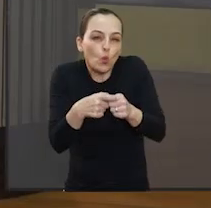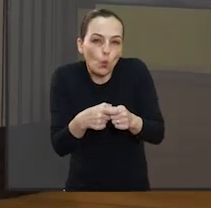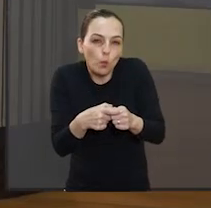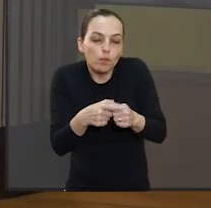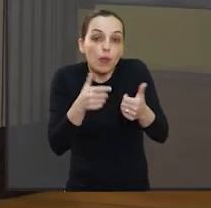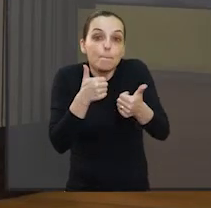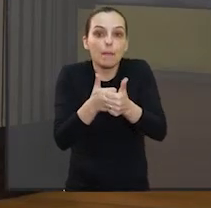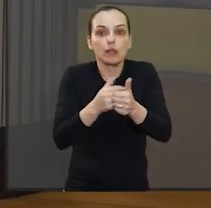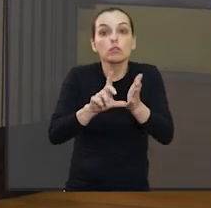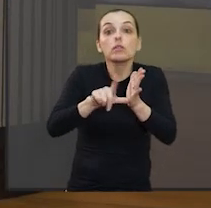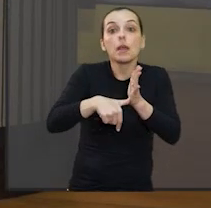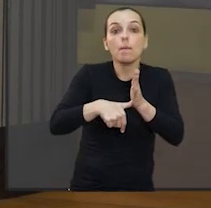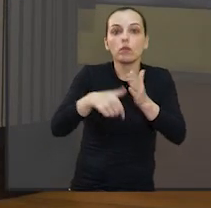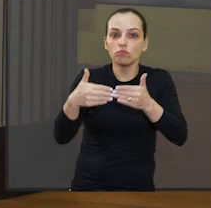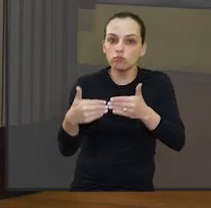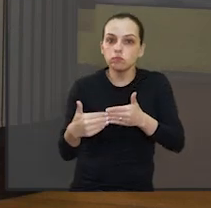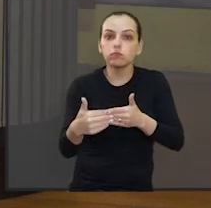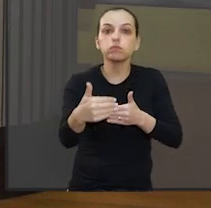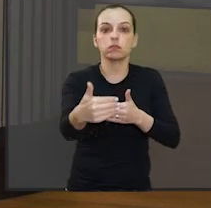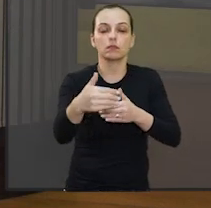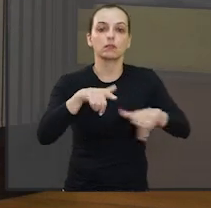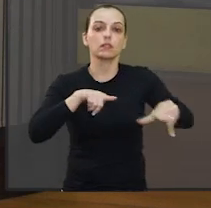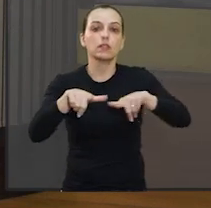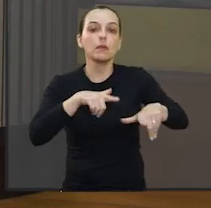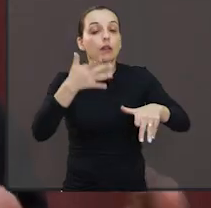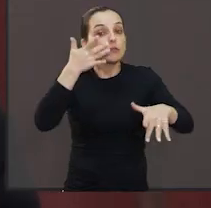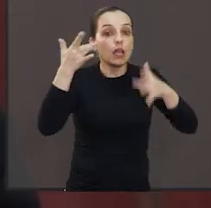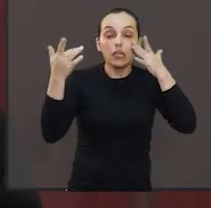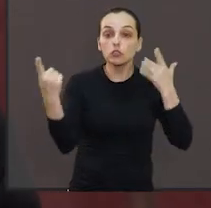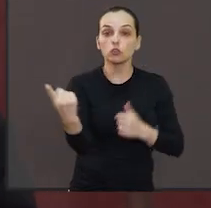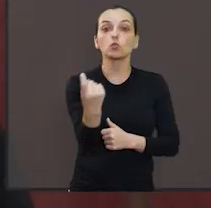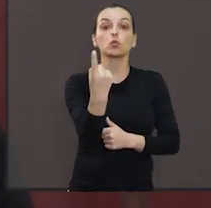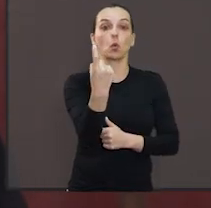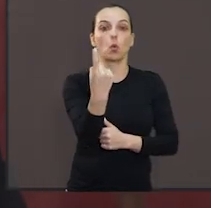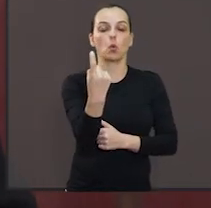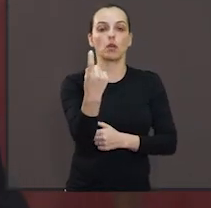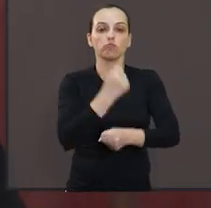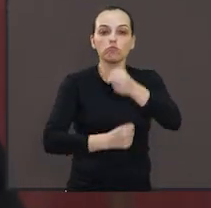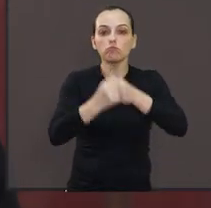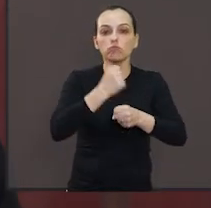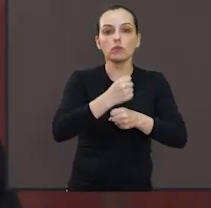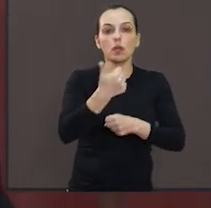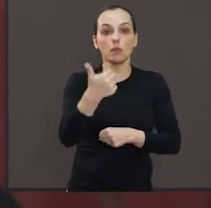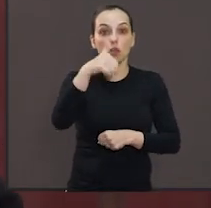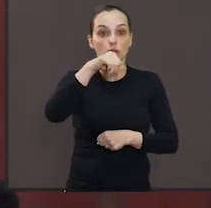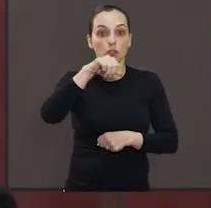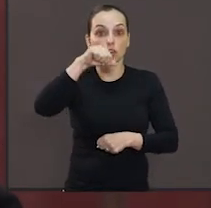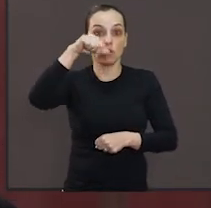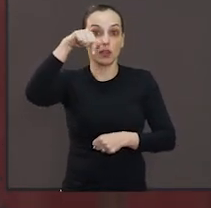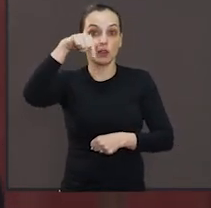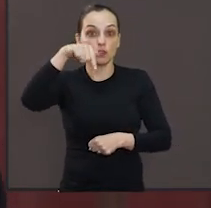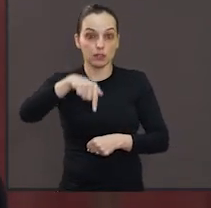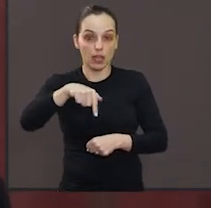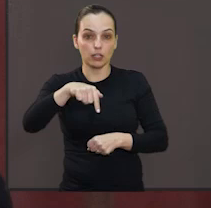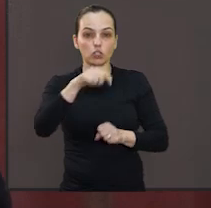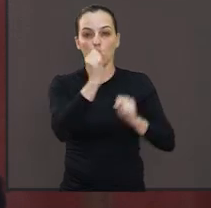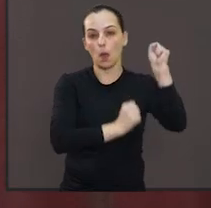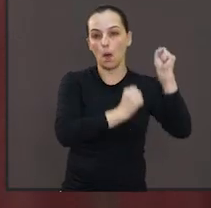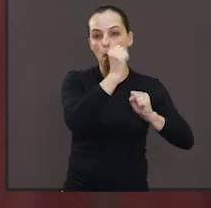cá, trabalhando exclusivamente com teatro. E dentro desse tempo, né, trabalhando profissionalmente como ator,